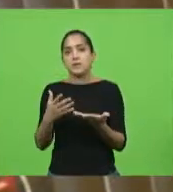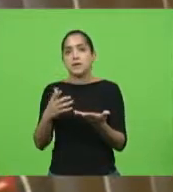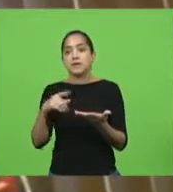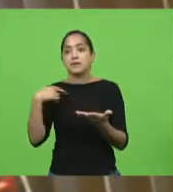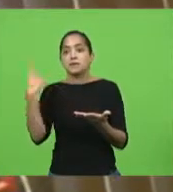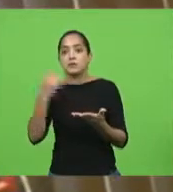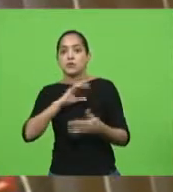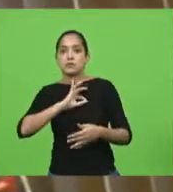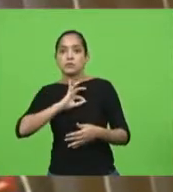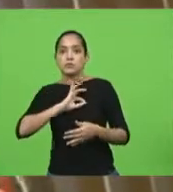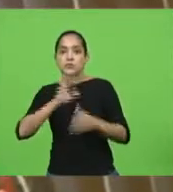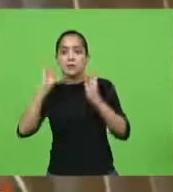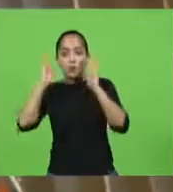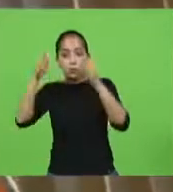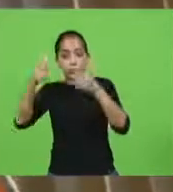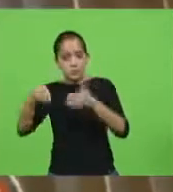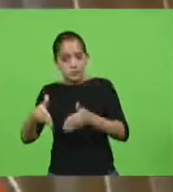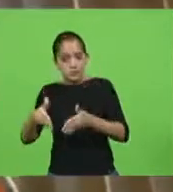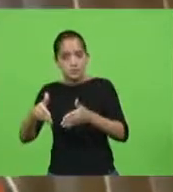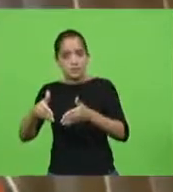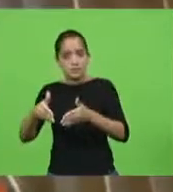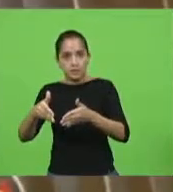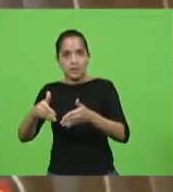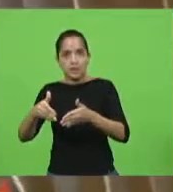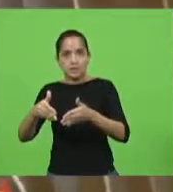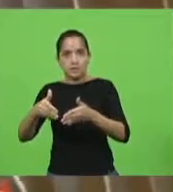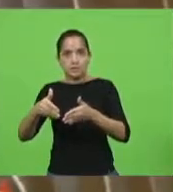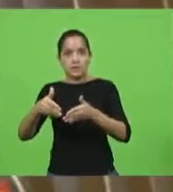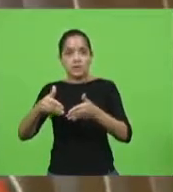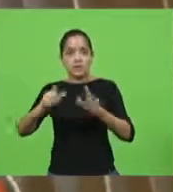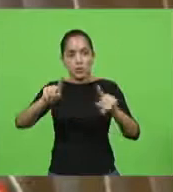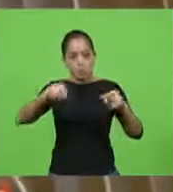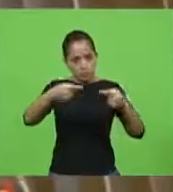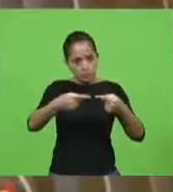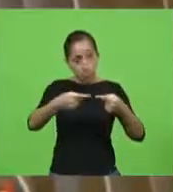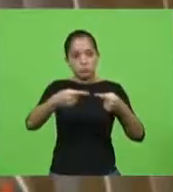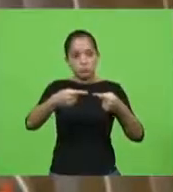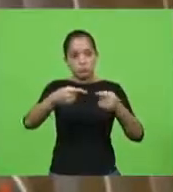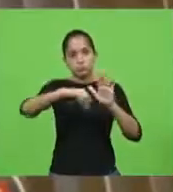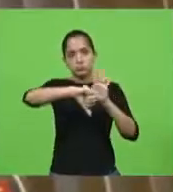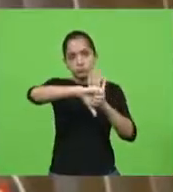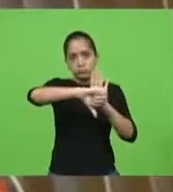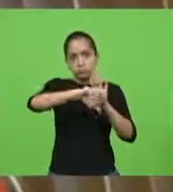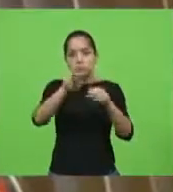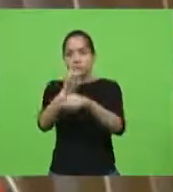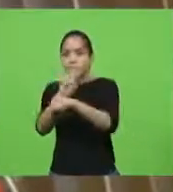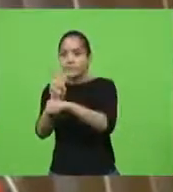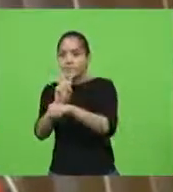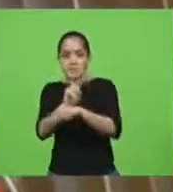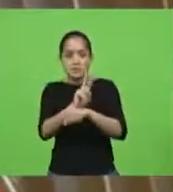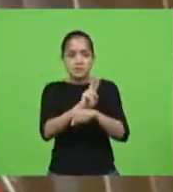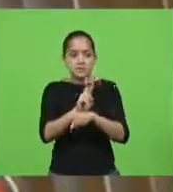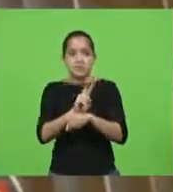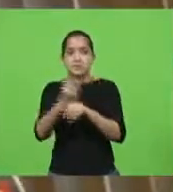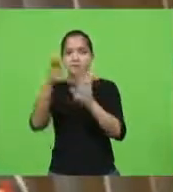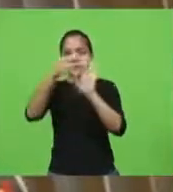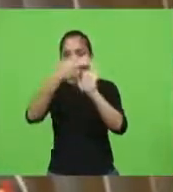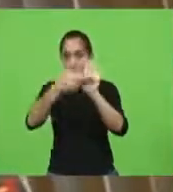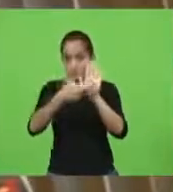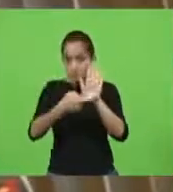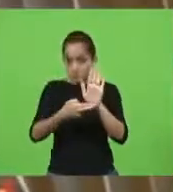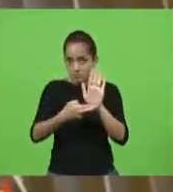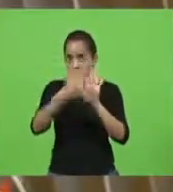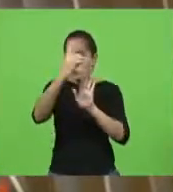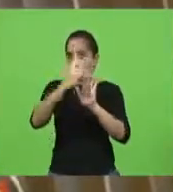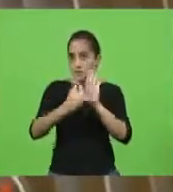estão concentradas nesse momento, além do combate à criminalidade, a fiscalização das medidas previstas no decreto do